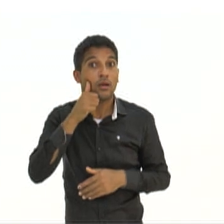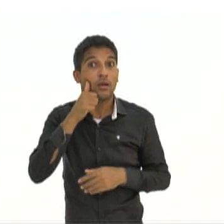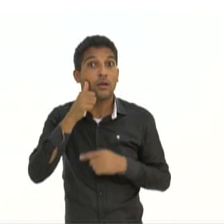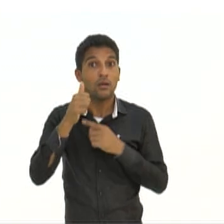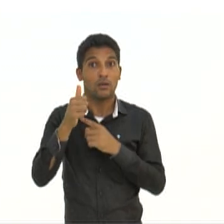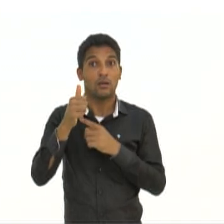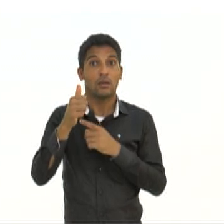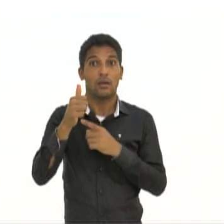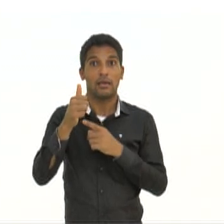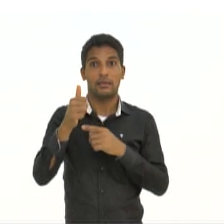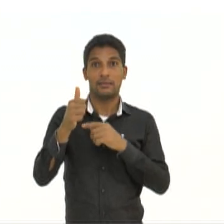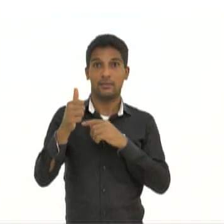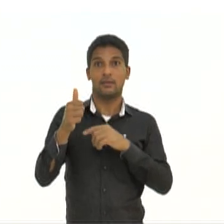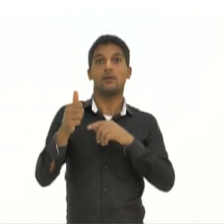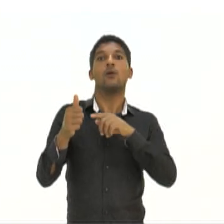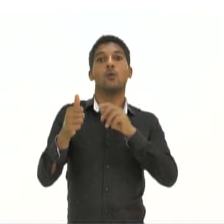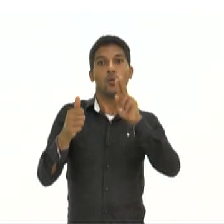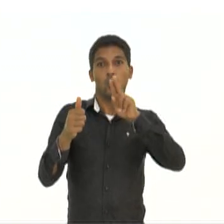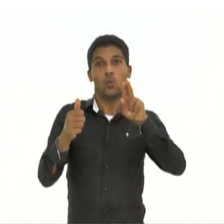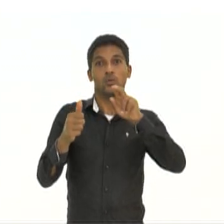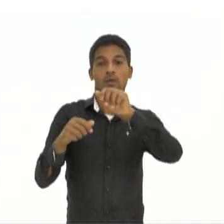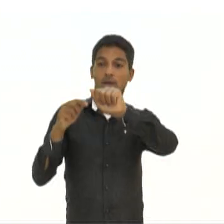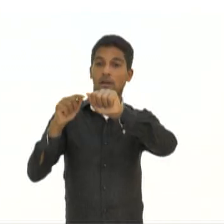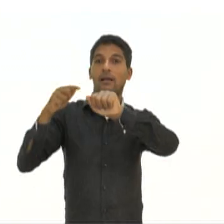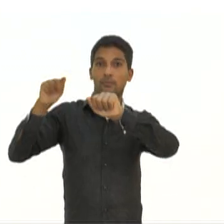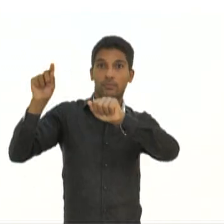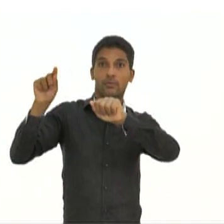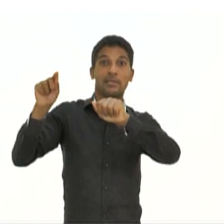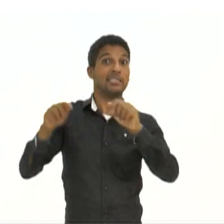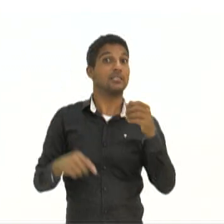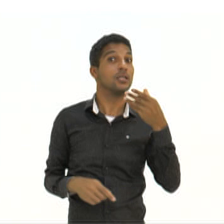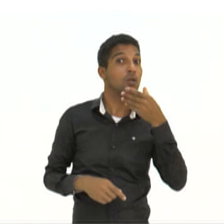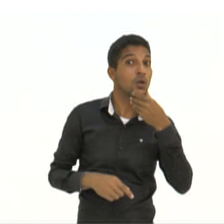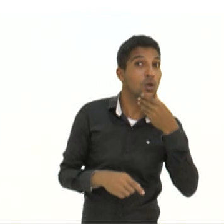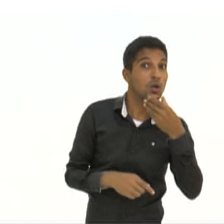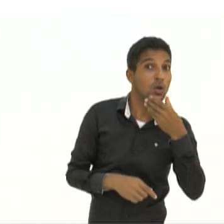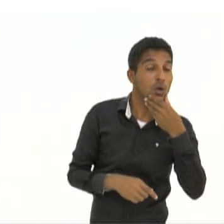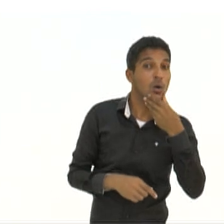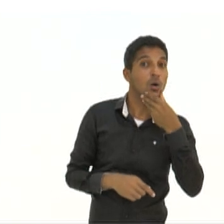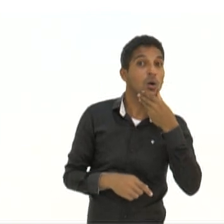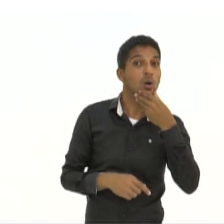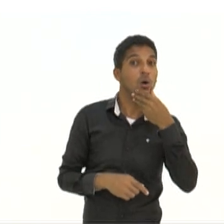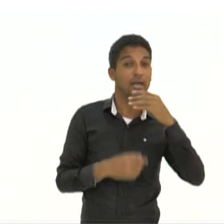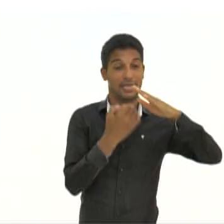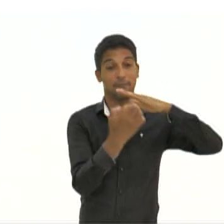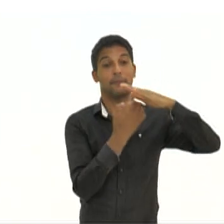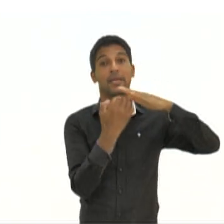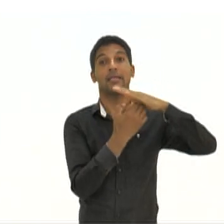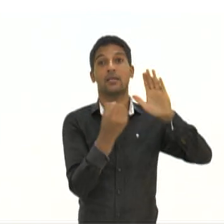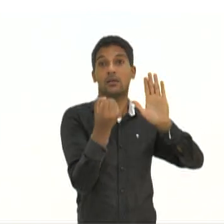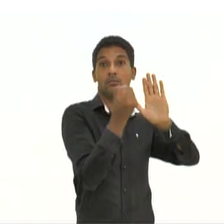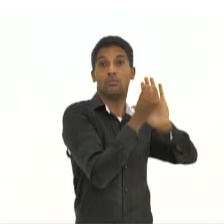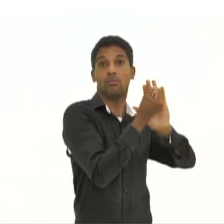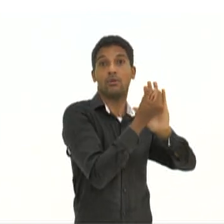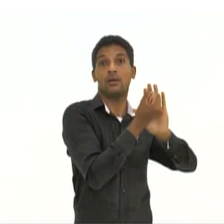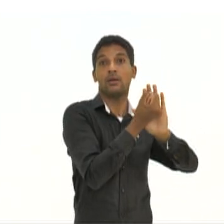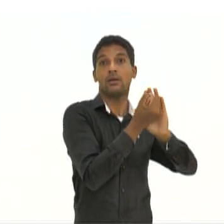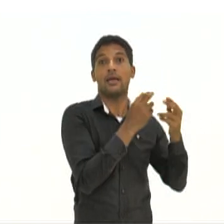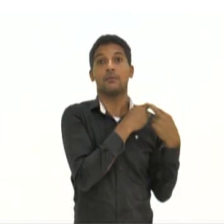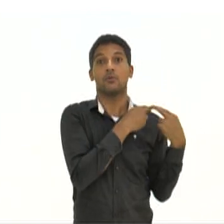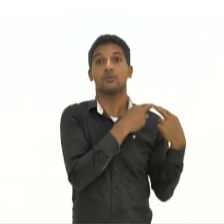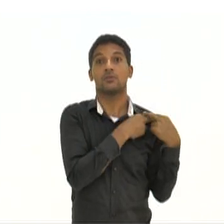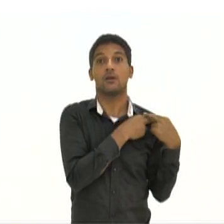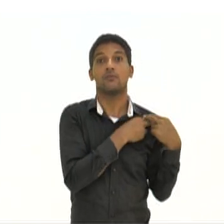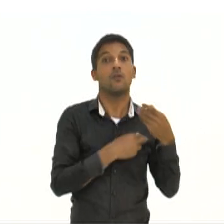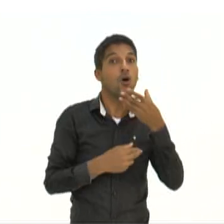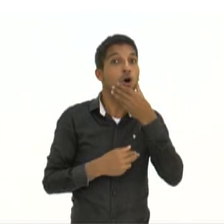diante de palavras masculinas, né? Mas também eu posso colocar ali, no lugar do nome da empresa, a pessoa responsável, né,